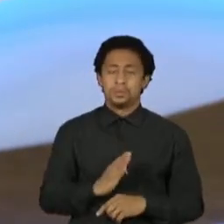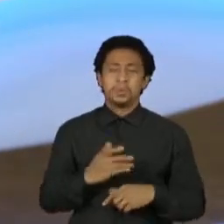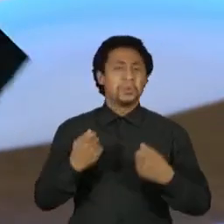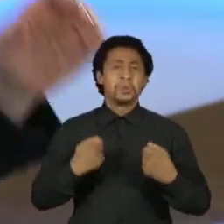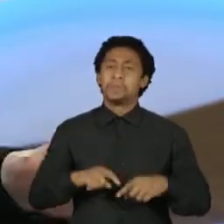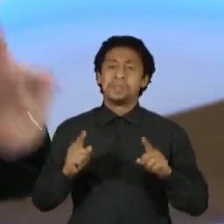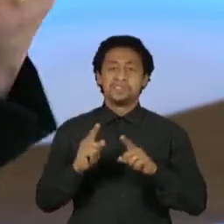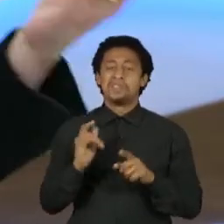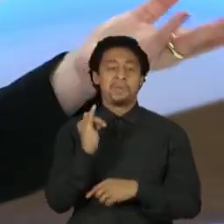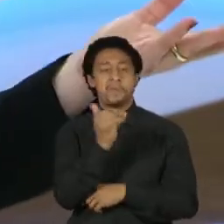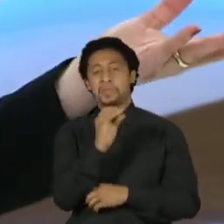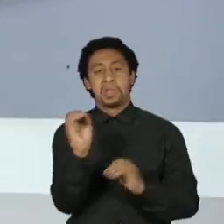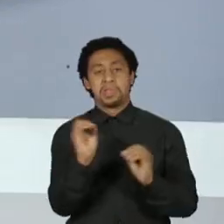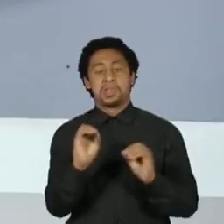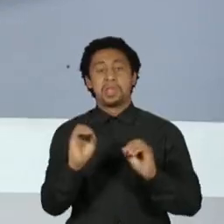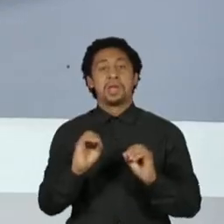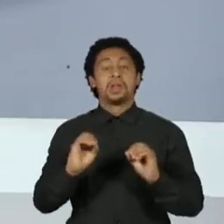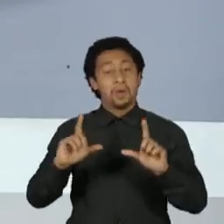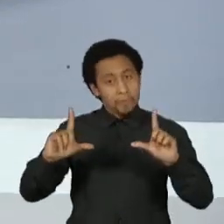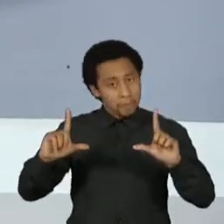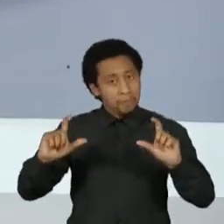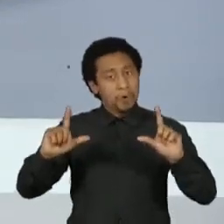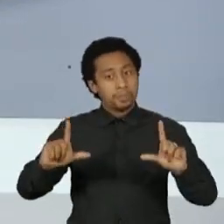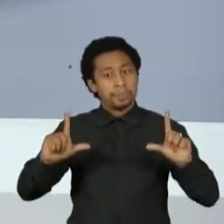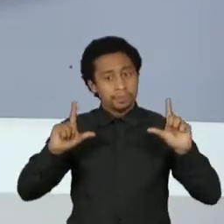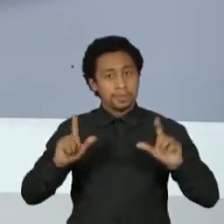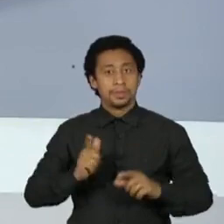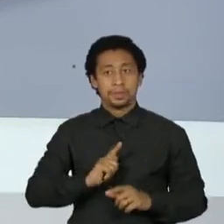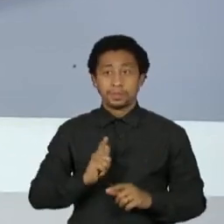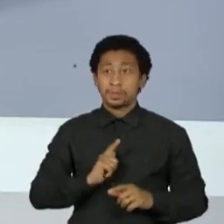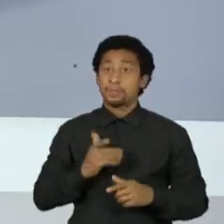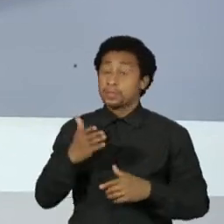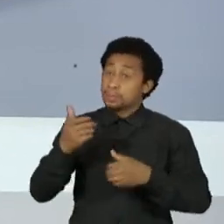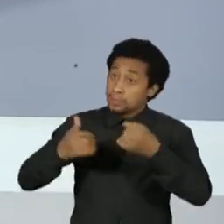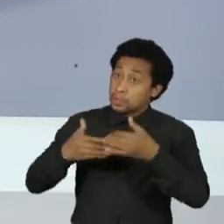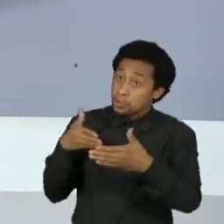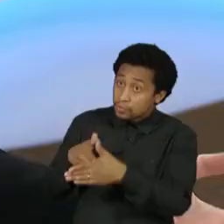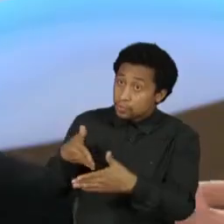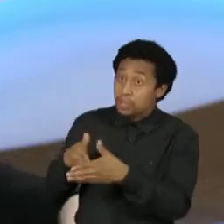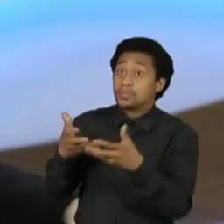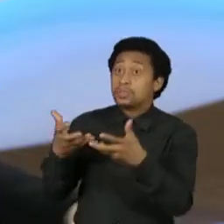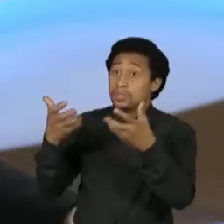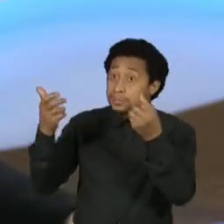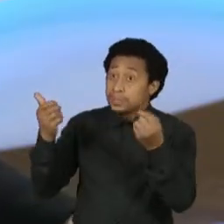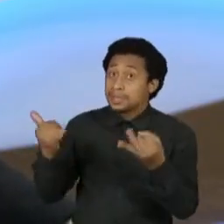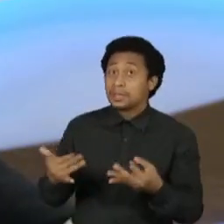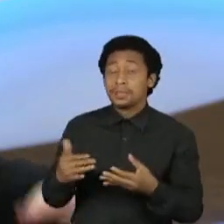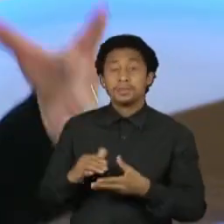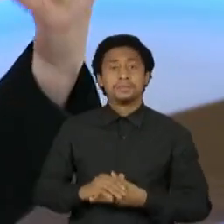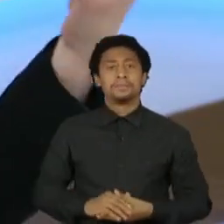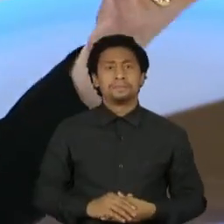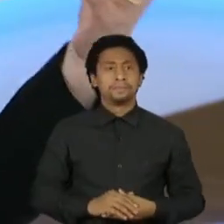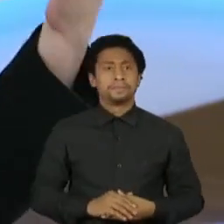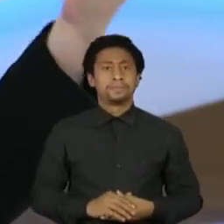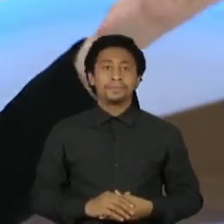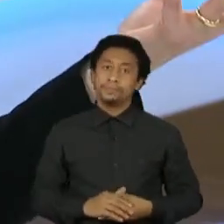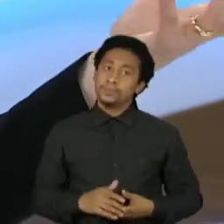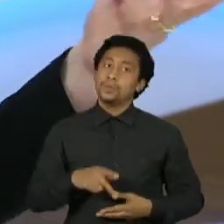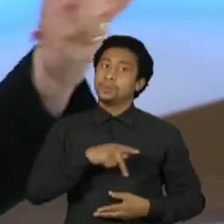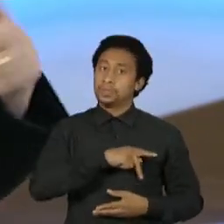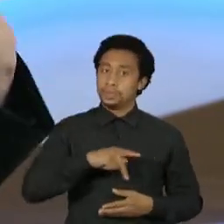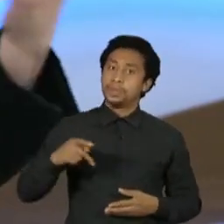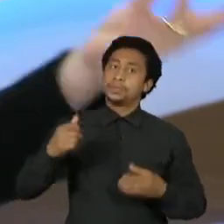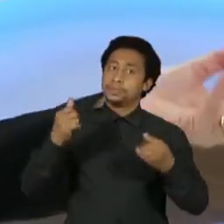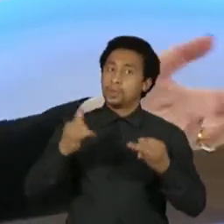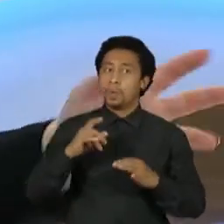a fotografia para lá agressivo a gente falou sobre a dificuldade acaba só querendo que o presidente deu a senha Olha